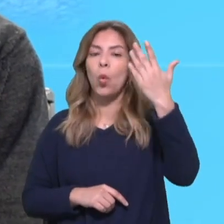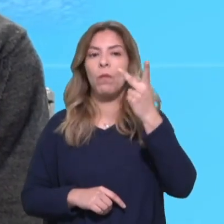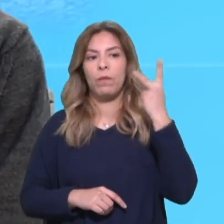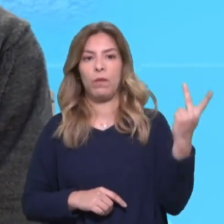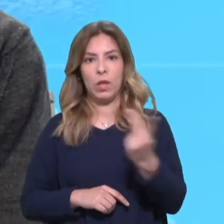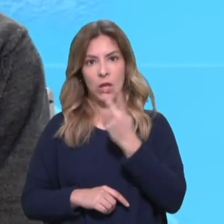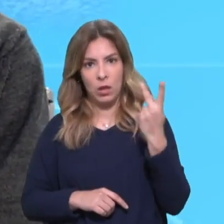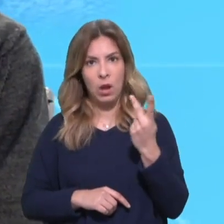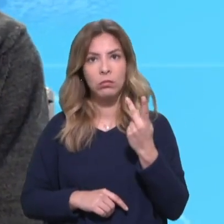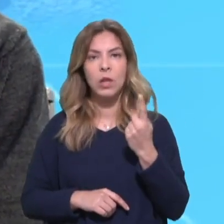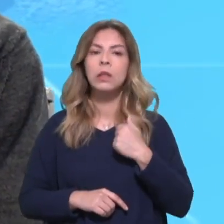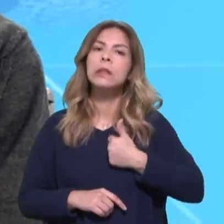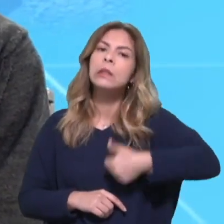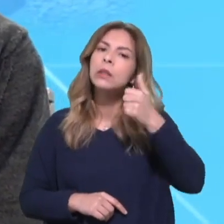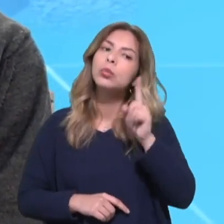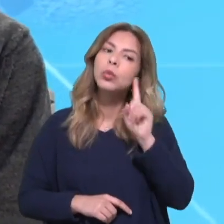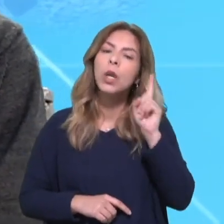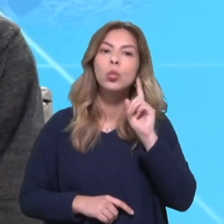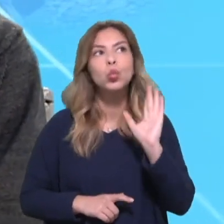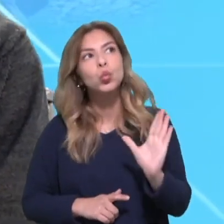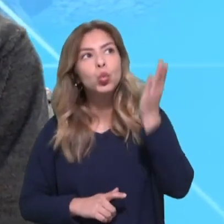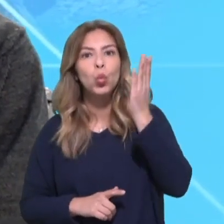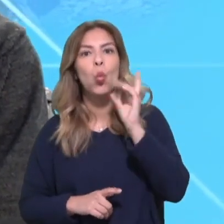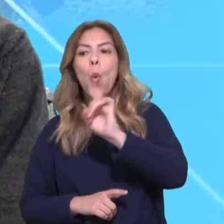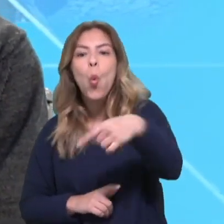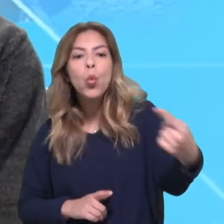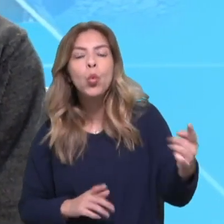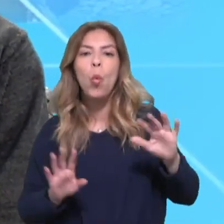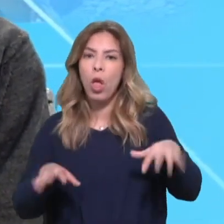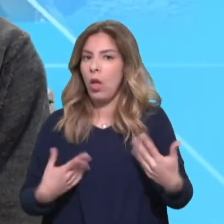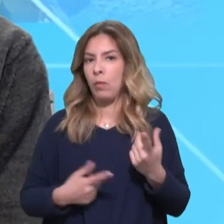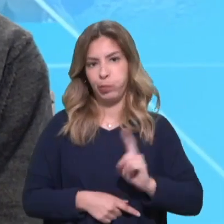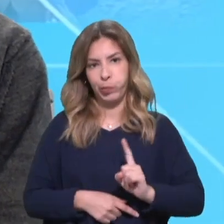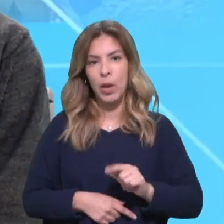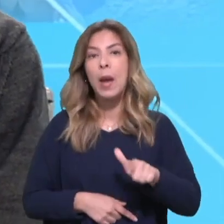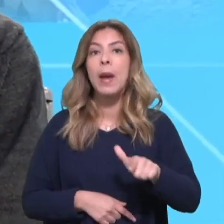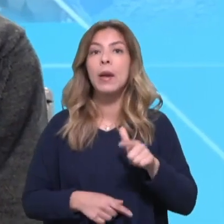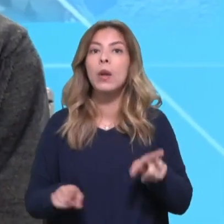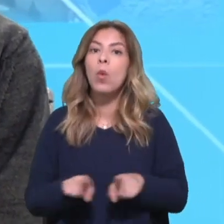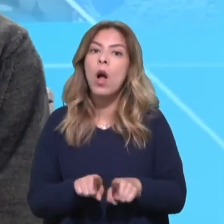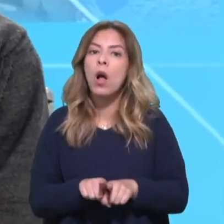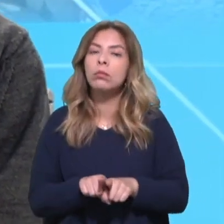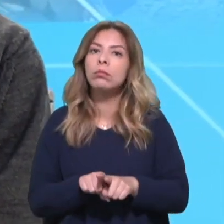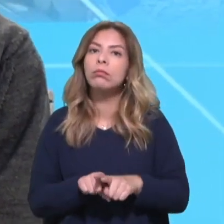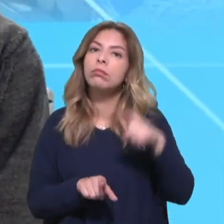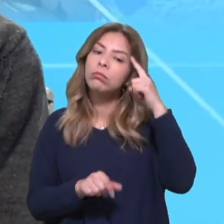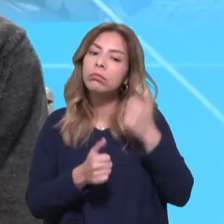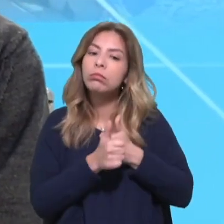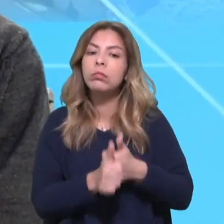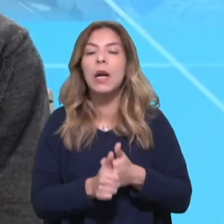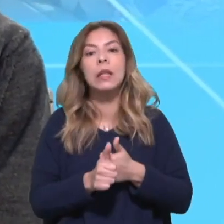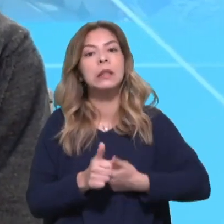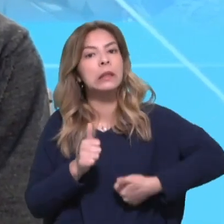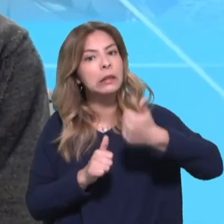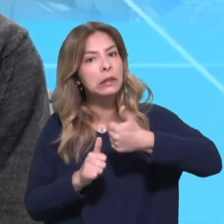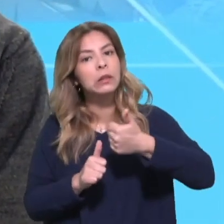cristã, mais importante que qualquer outra. Santo Agostinho chamava-lhe a mãe de todas as vigílias. Na origem, esta era a